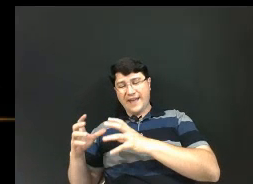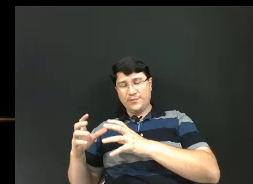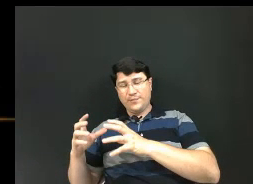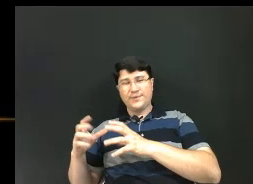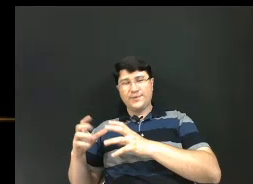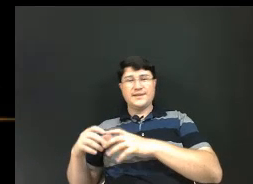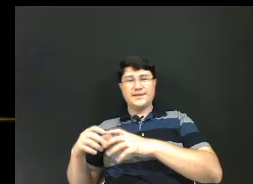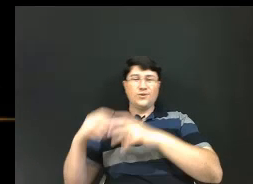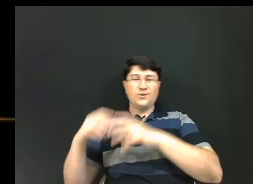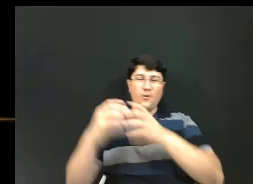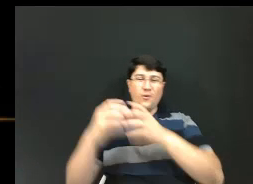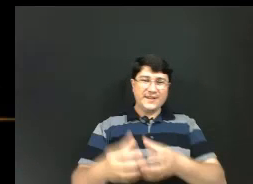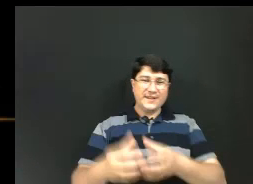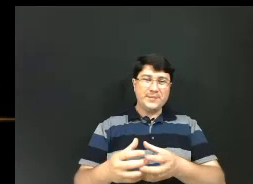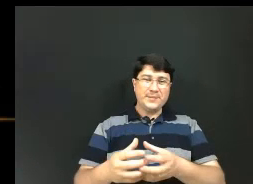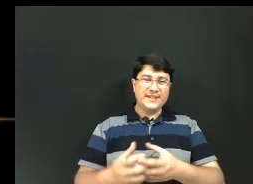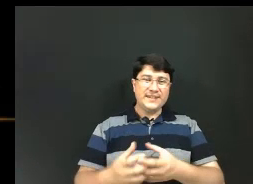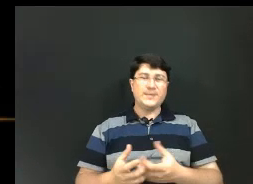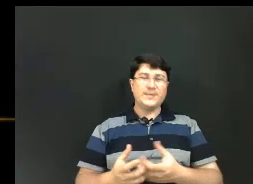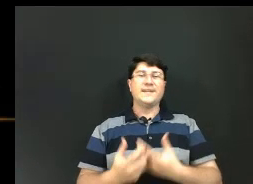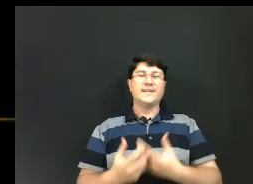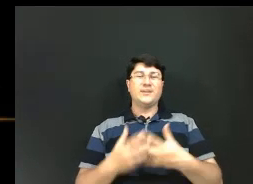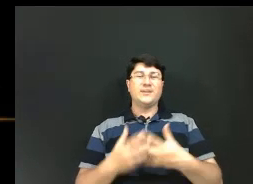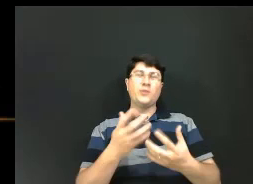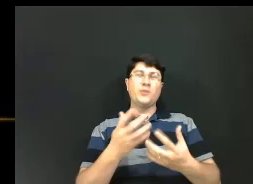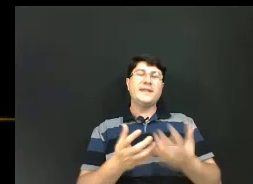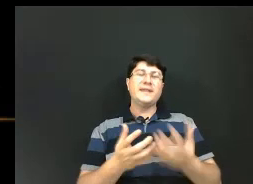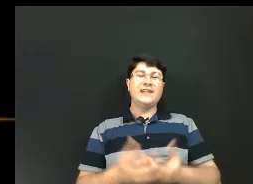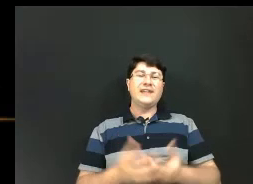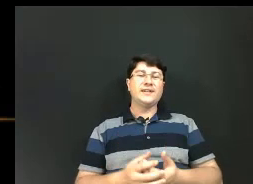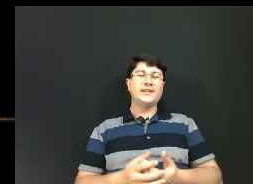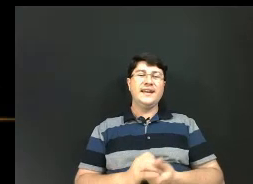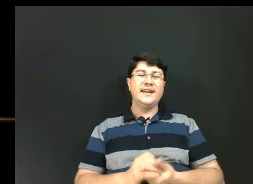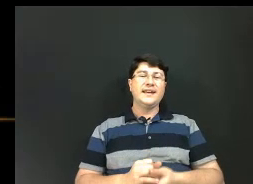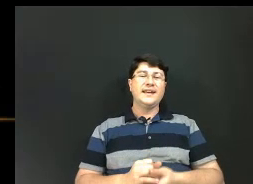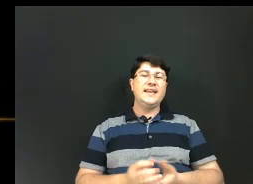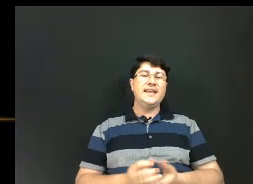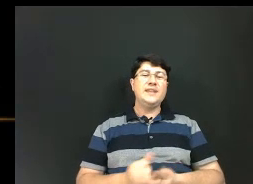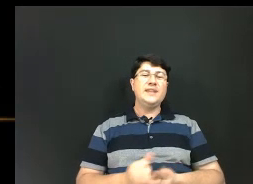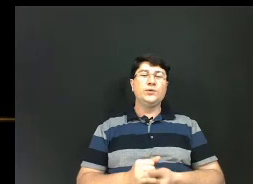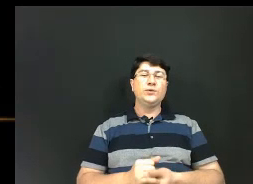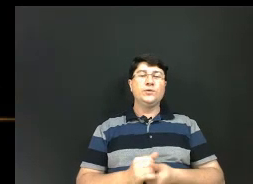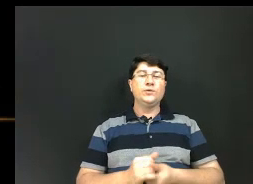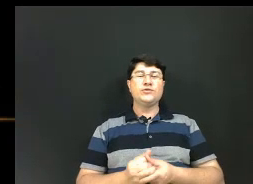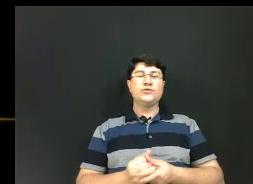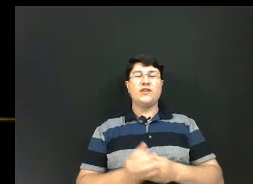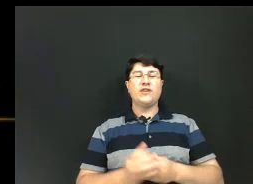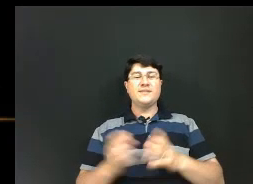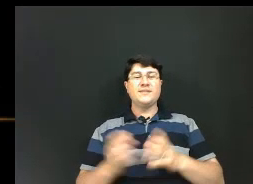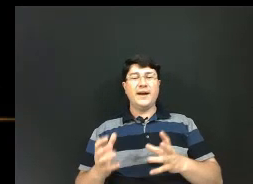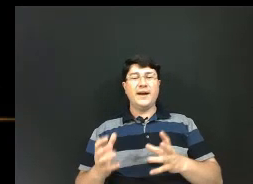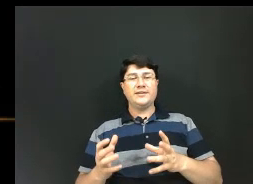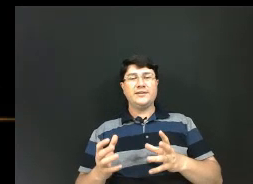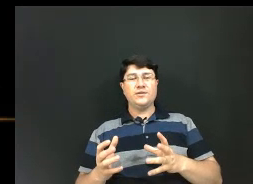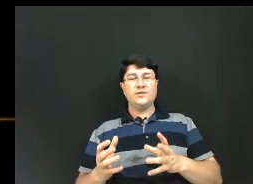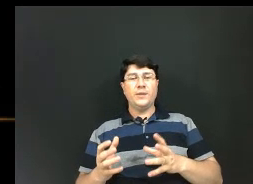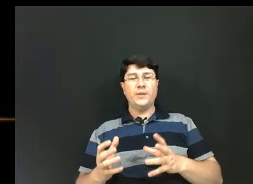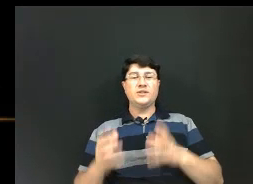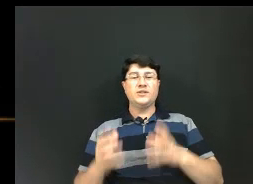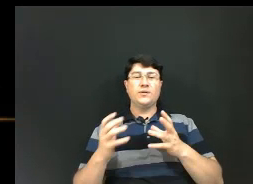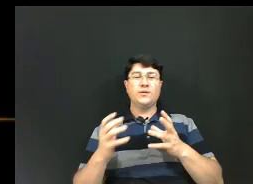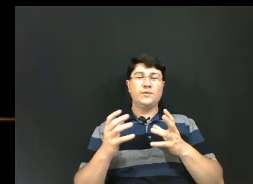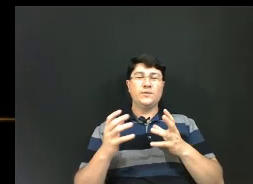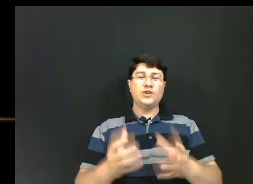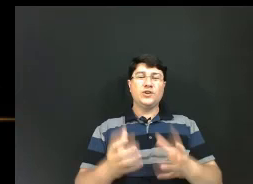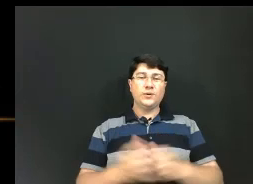o sapo se deslocou para ser príncipe. Então, como metáfora, né? E ele mudou de um jovem simpático